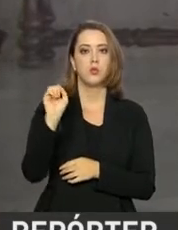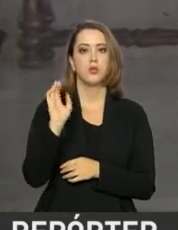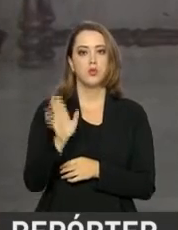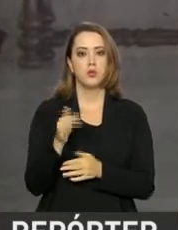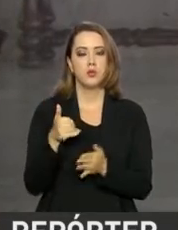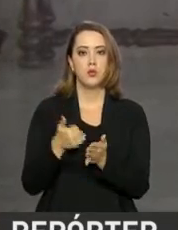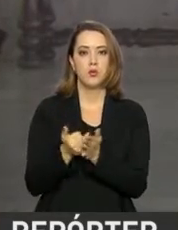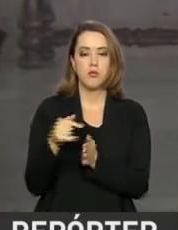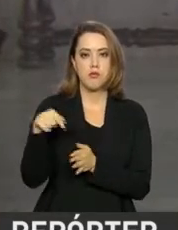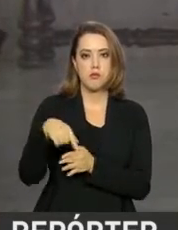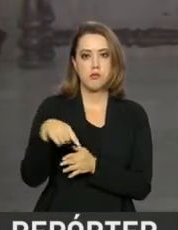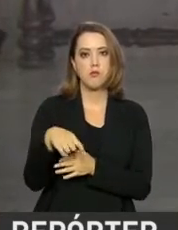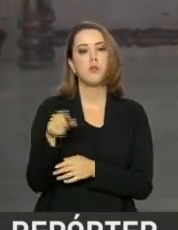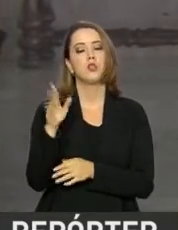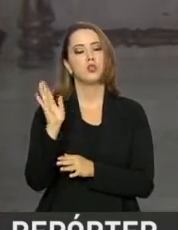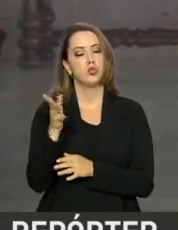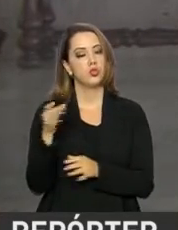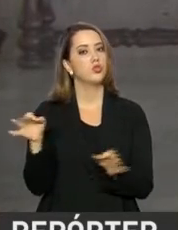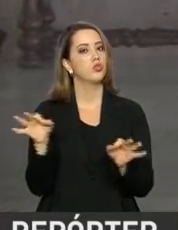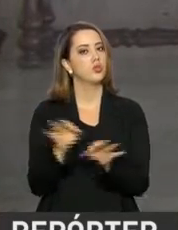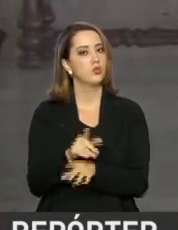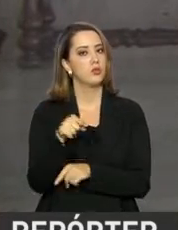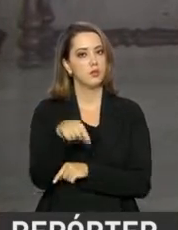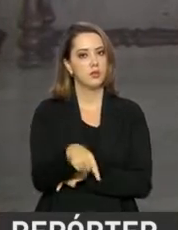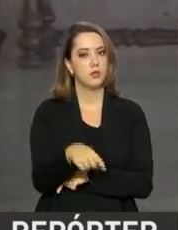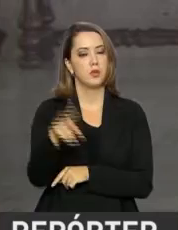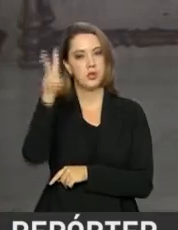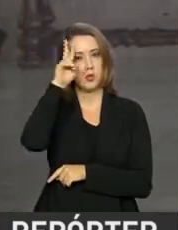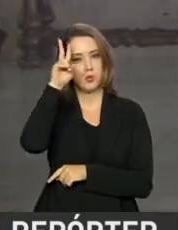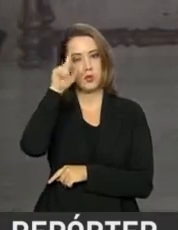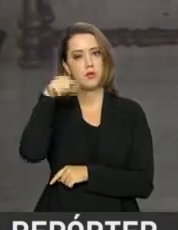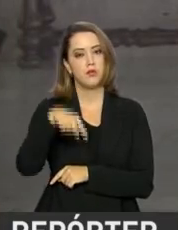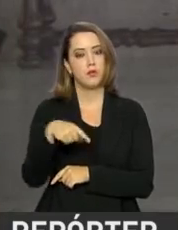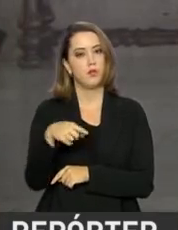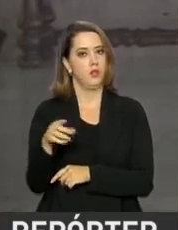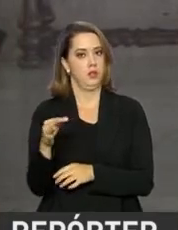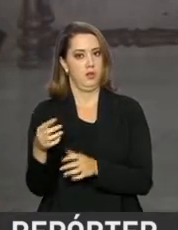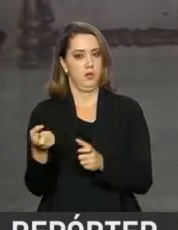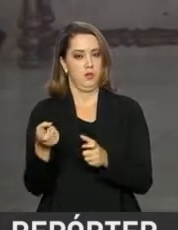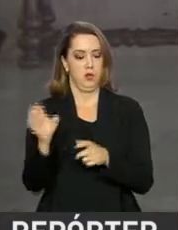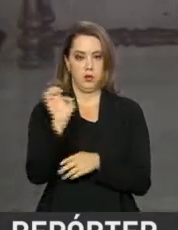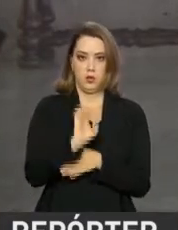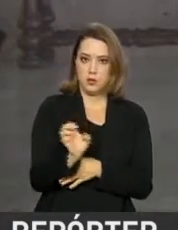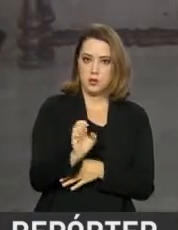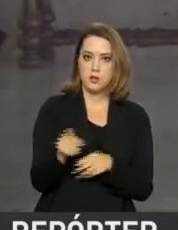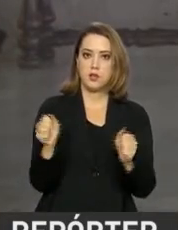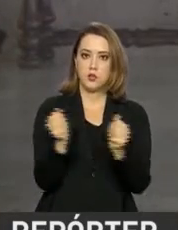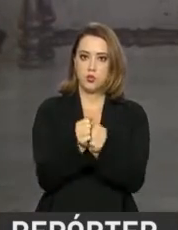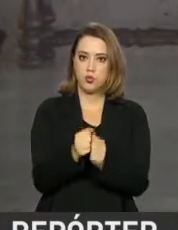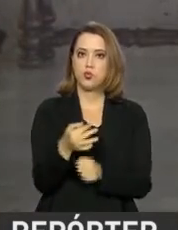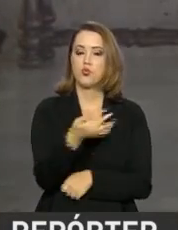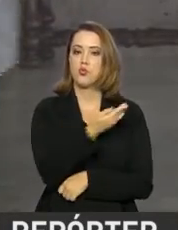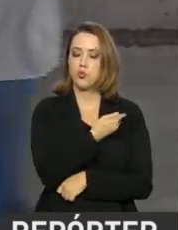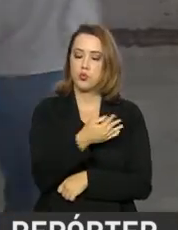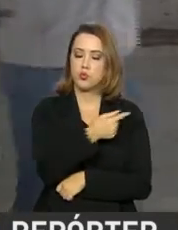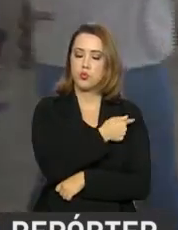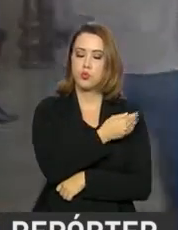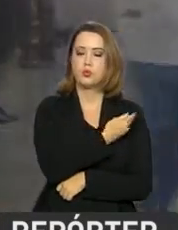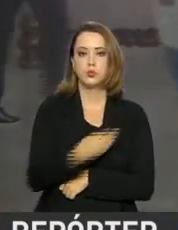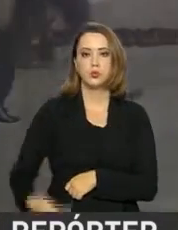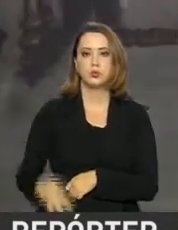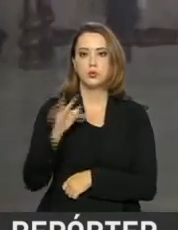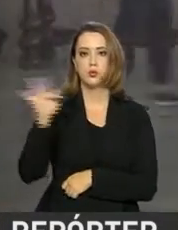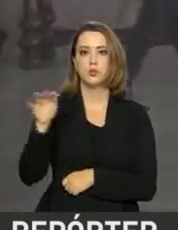se encerra na próxima segunda-feira, para que União e Estados cheguem a um acordo em relação à renegociação da